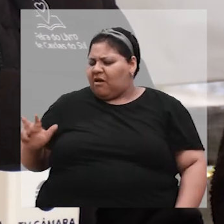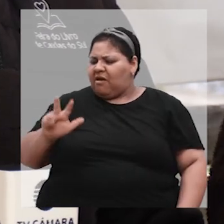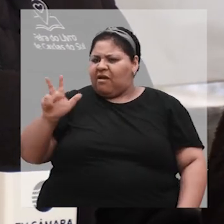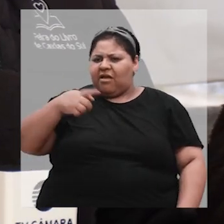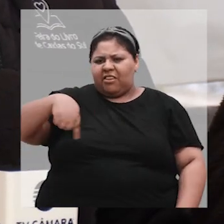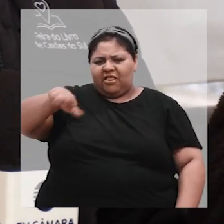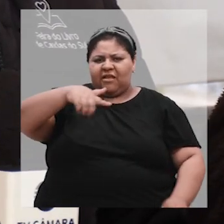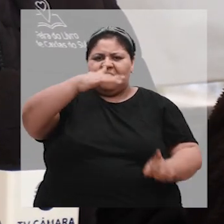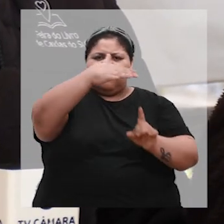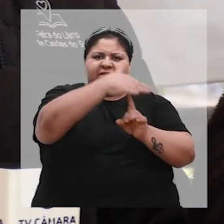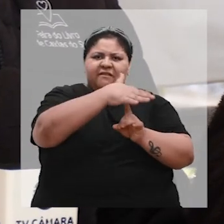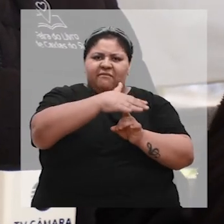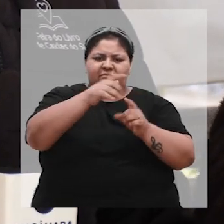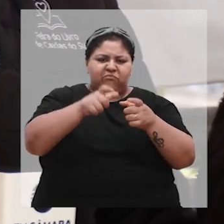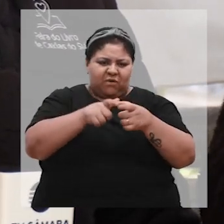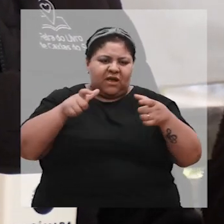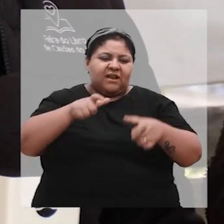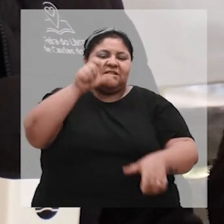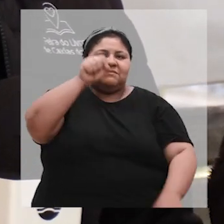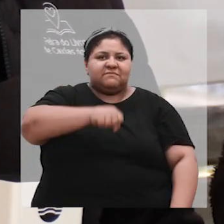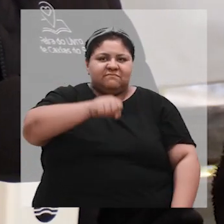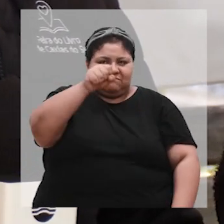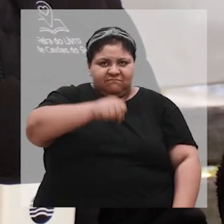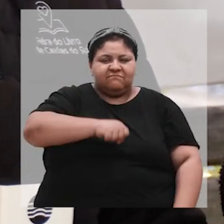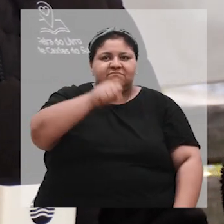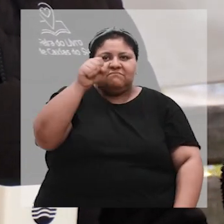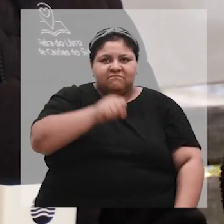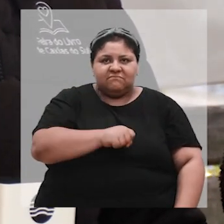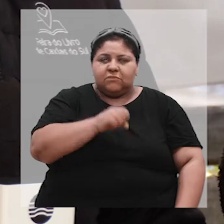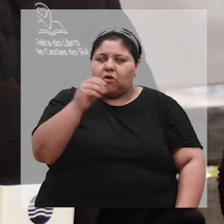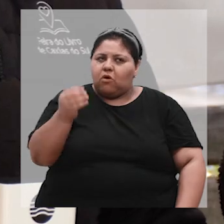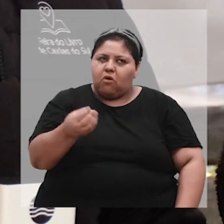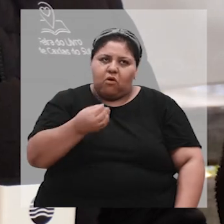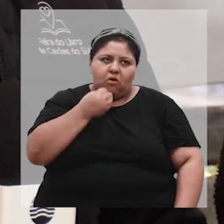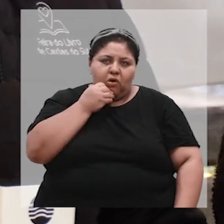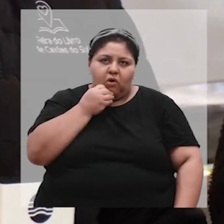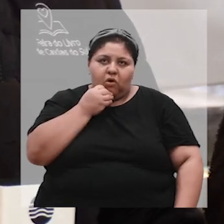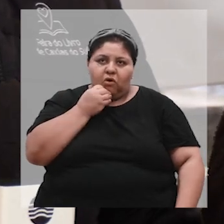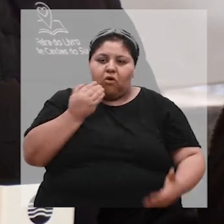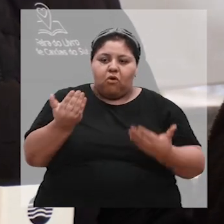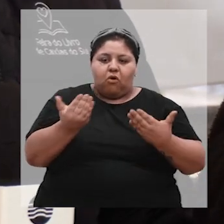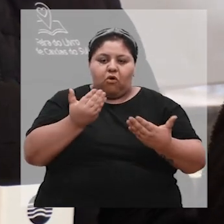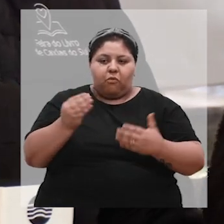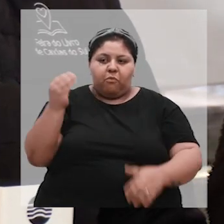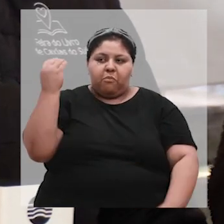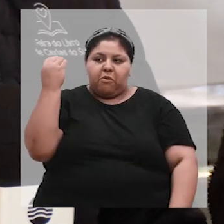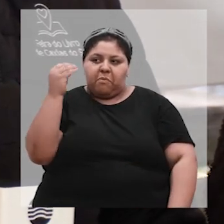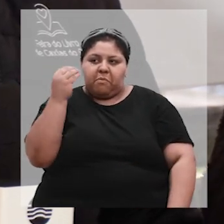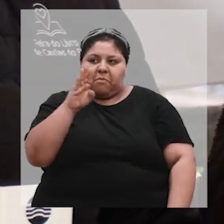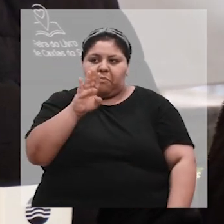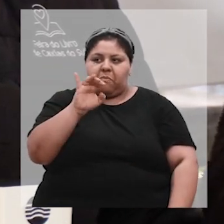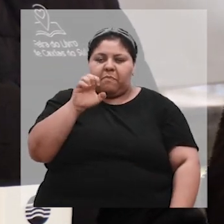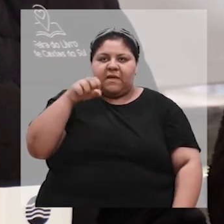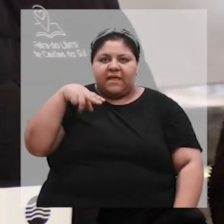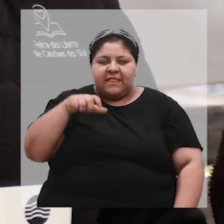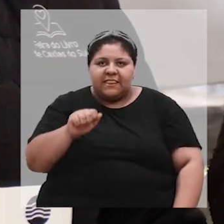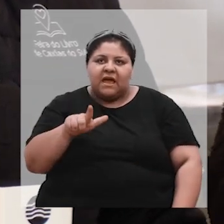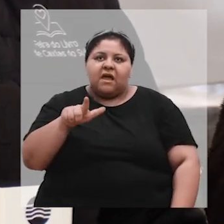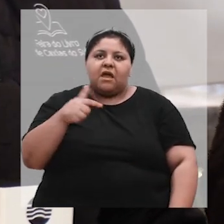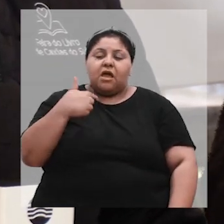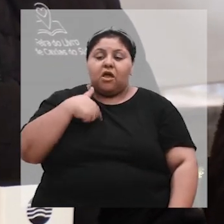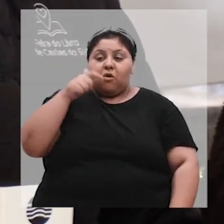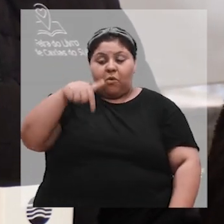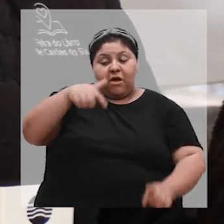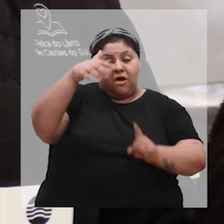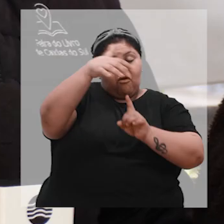valorizo demais a nossa feira, que é uma feira grande, sim, né? Claro, se for comparar com uma de Porto Alegre, uma Bienal, eu